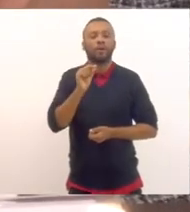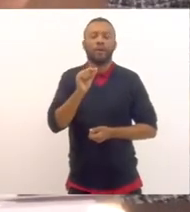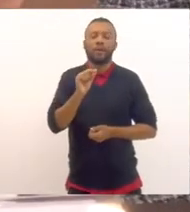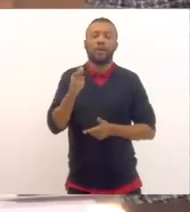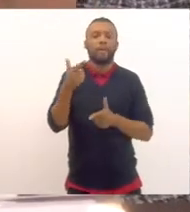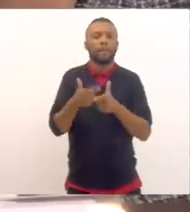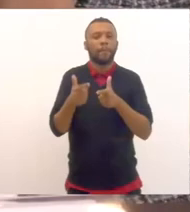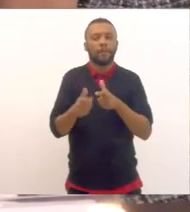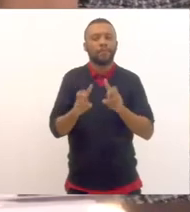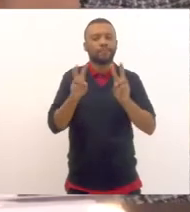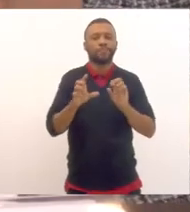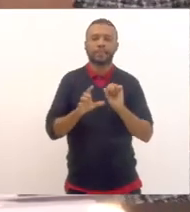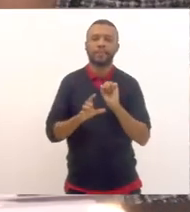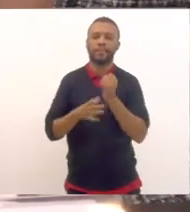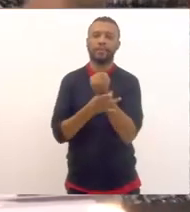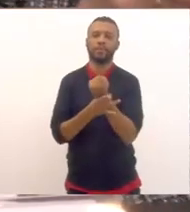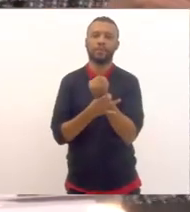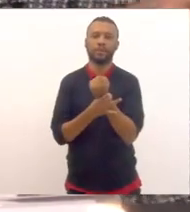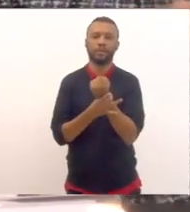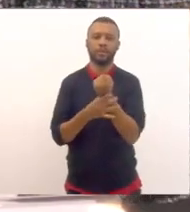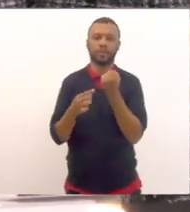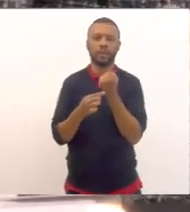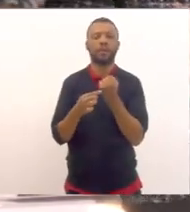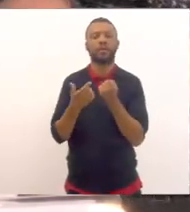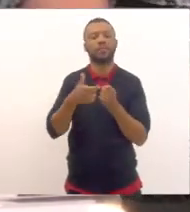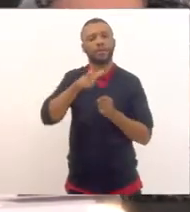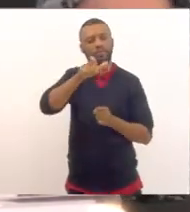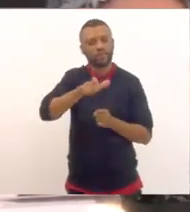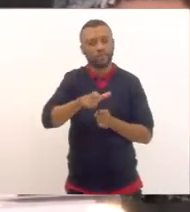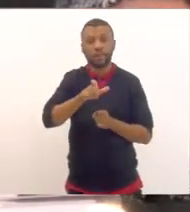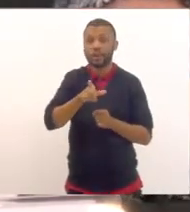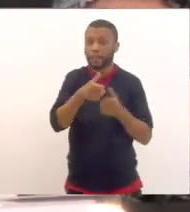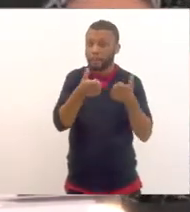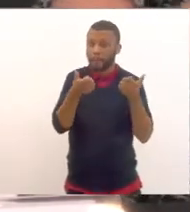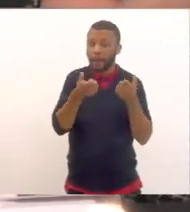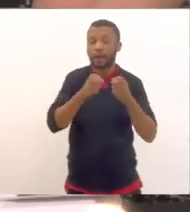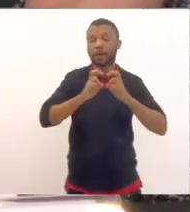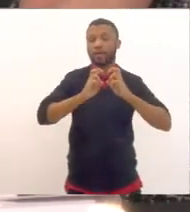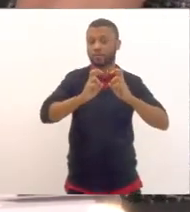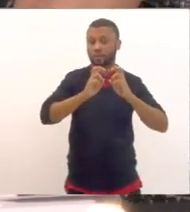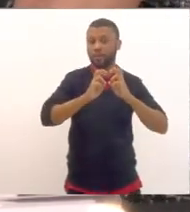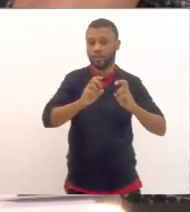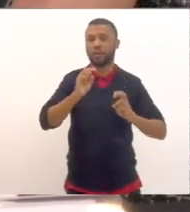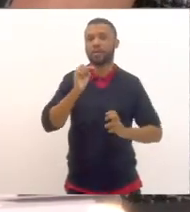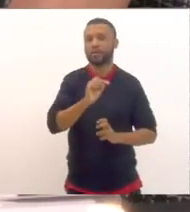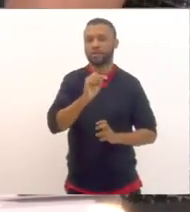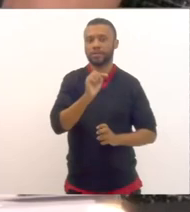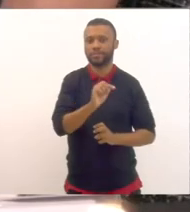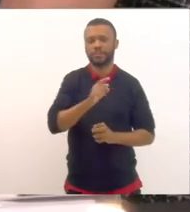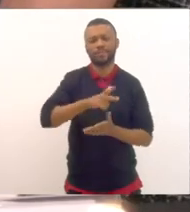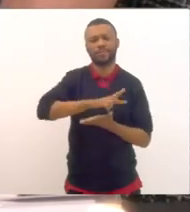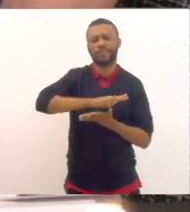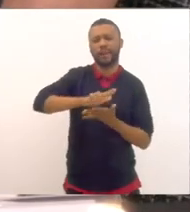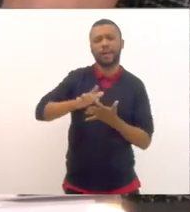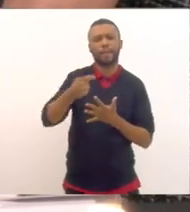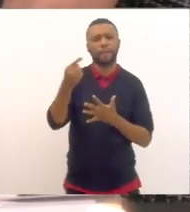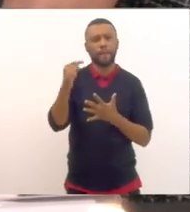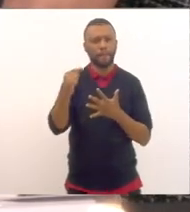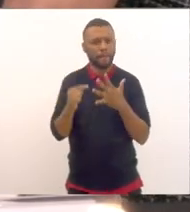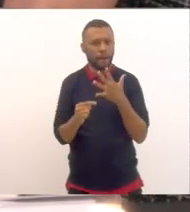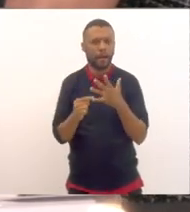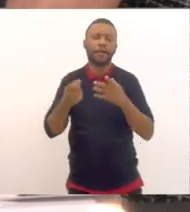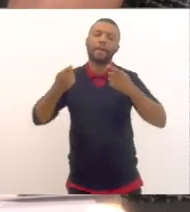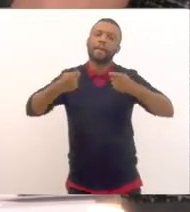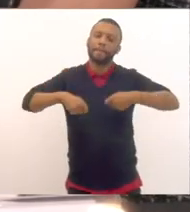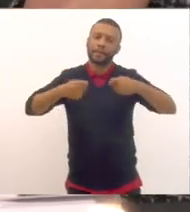questão da segurança do cidadão do usuário do sistema tem diversos aspectos que